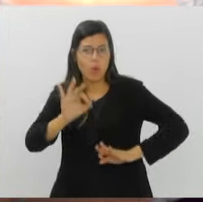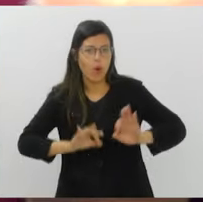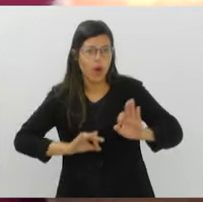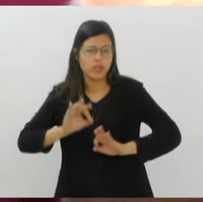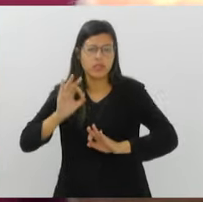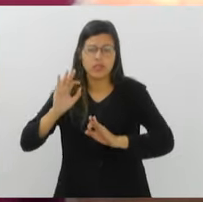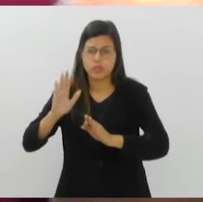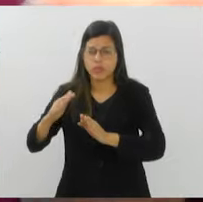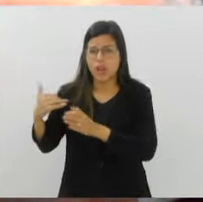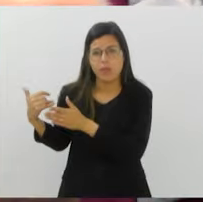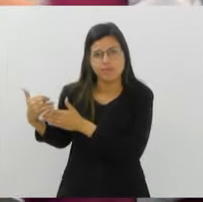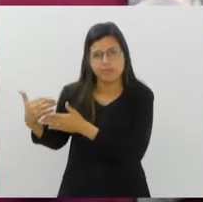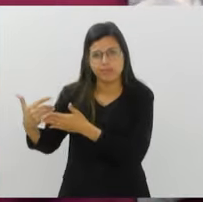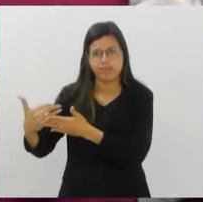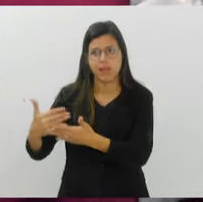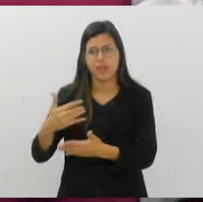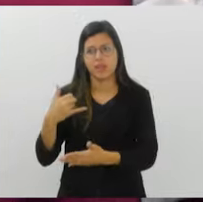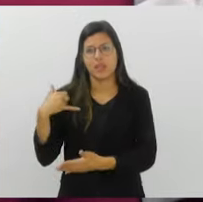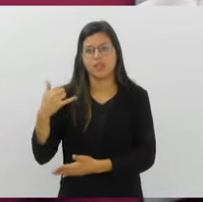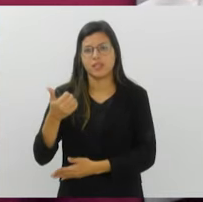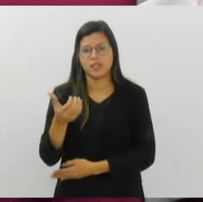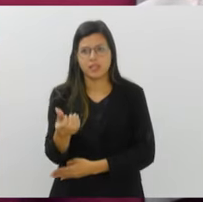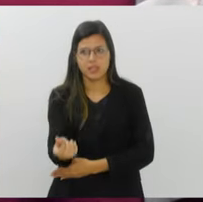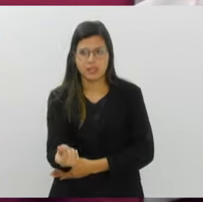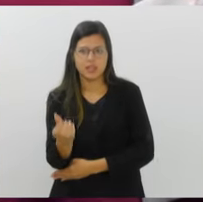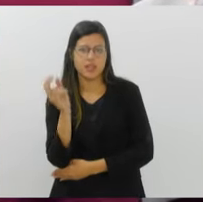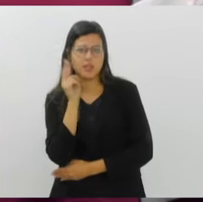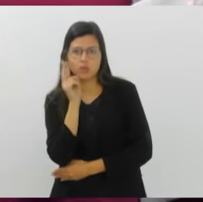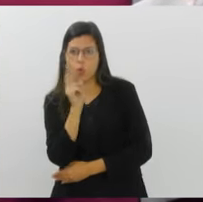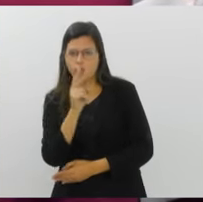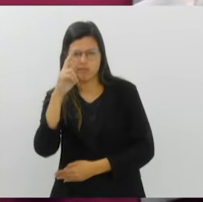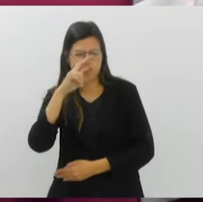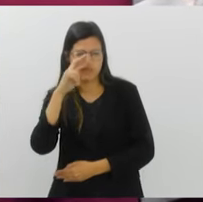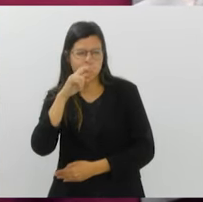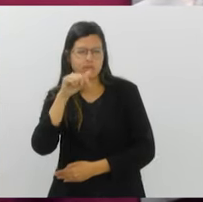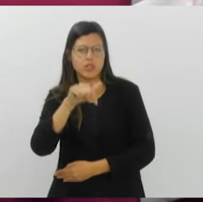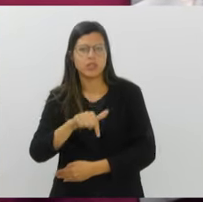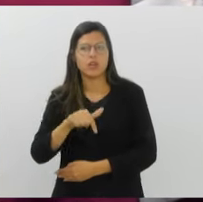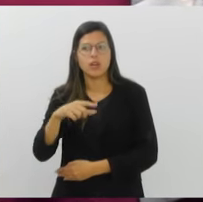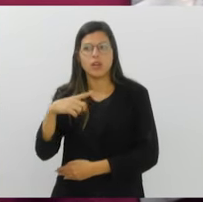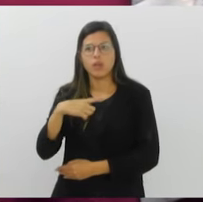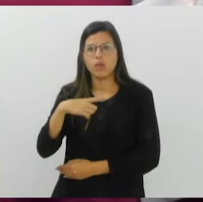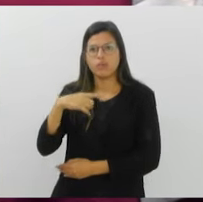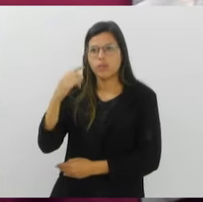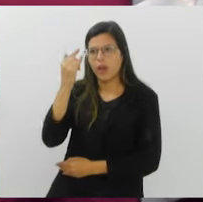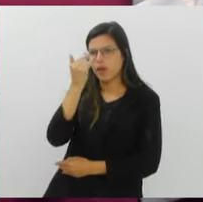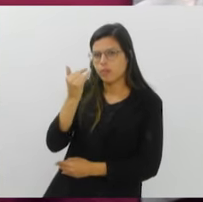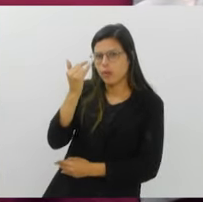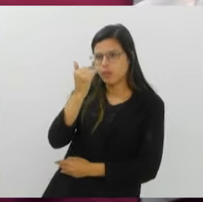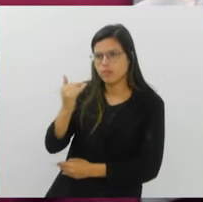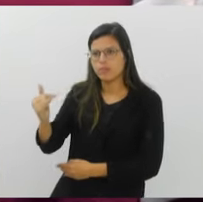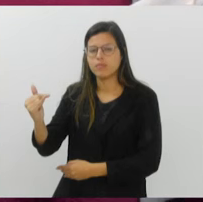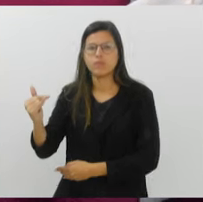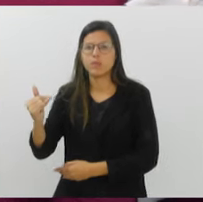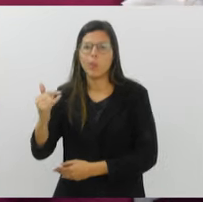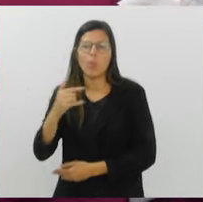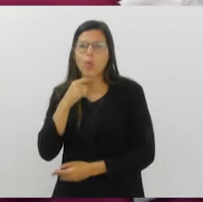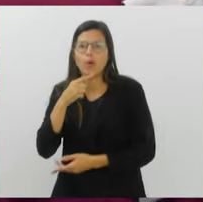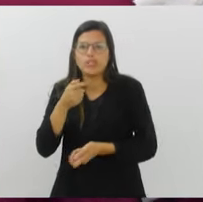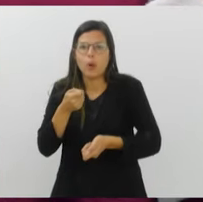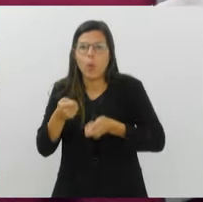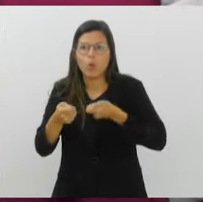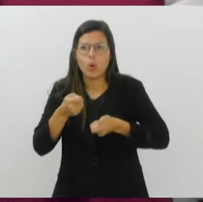muito tempo. Eu tenho 16 anos e estou de olho em você. Eu tenho um fetiche incontrolável por você porque eu